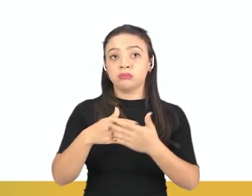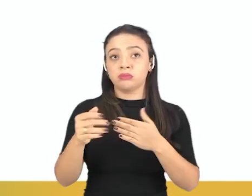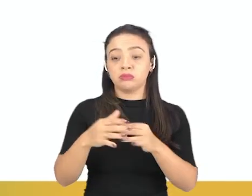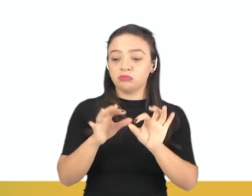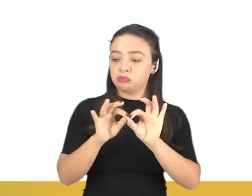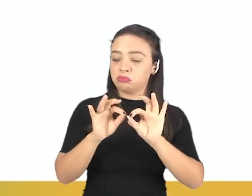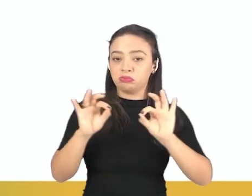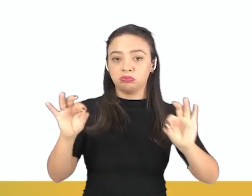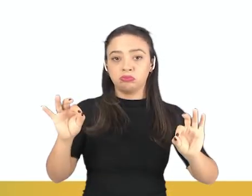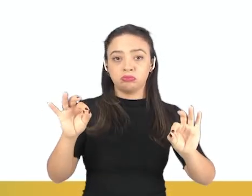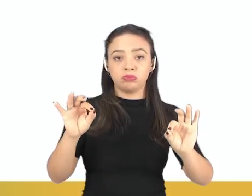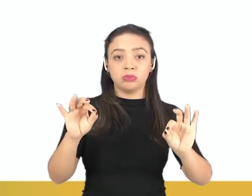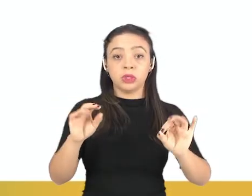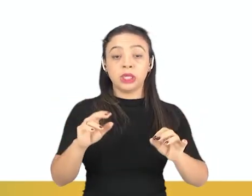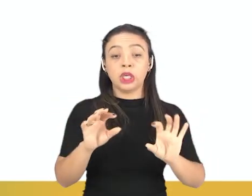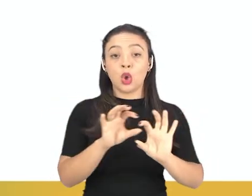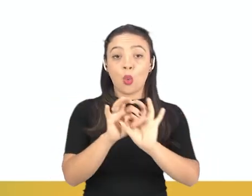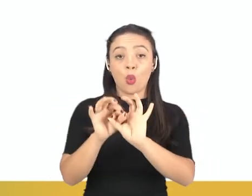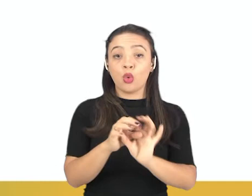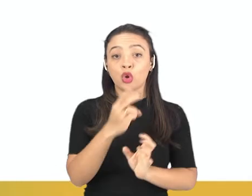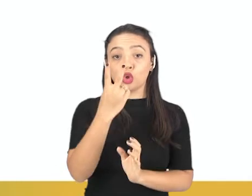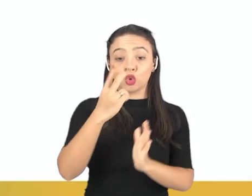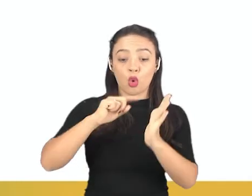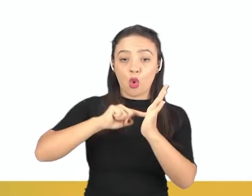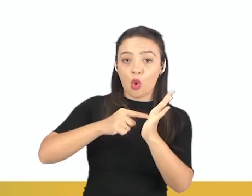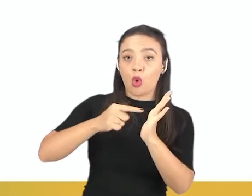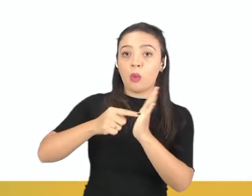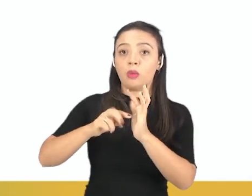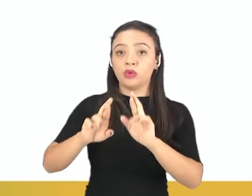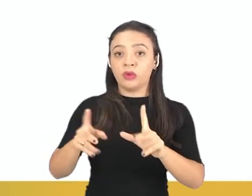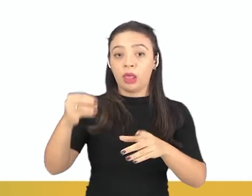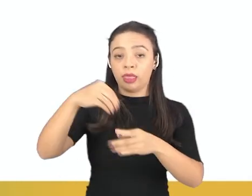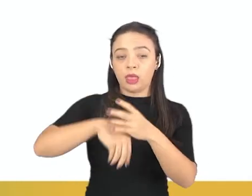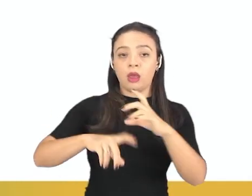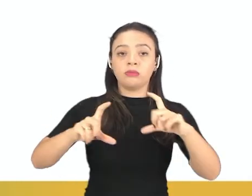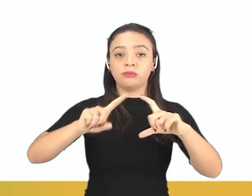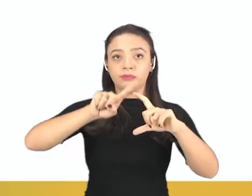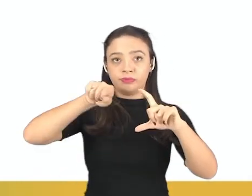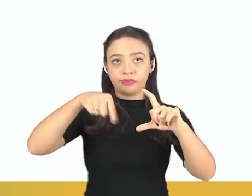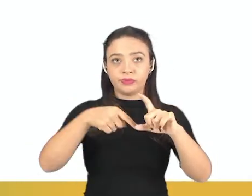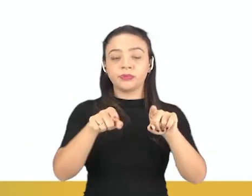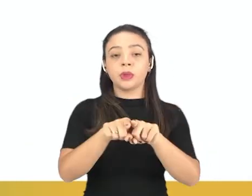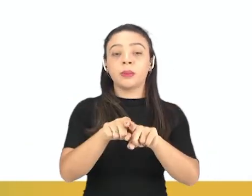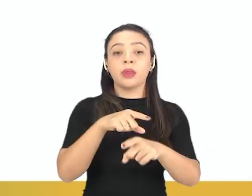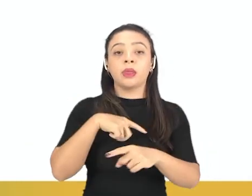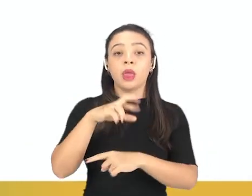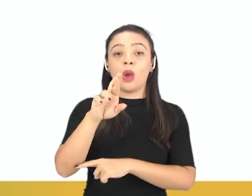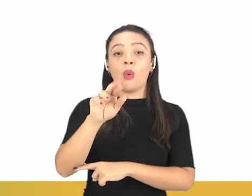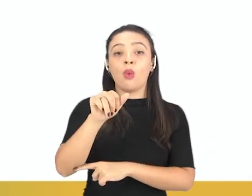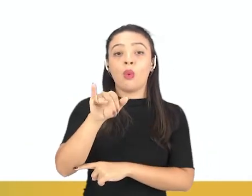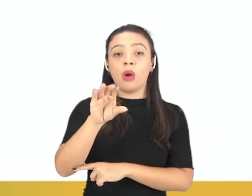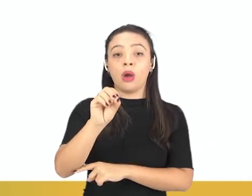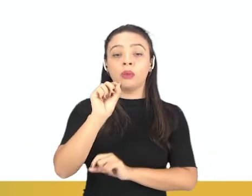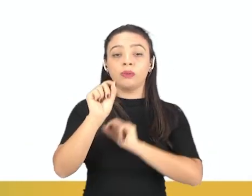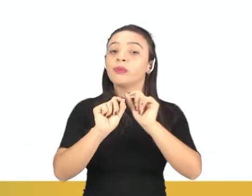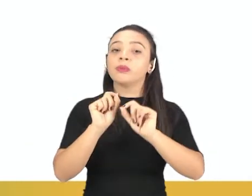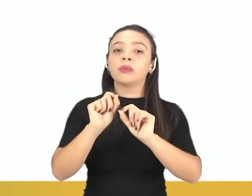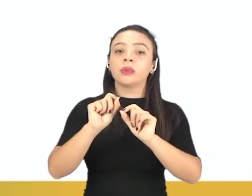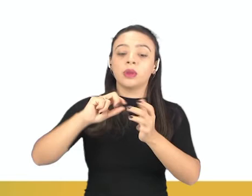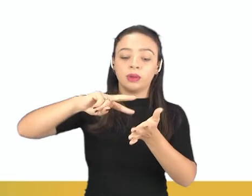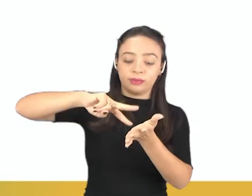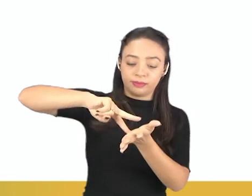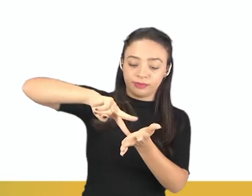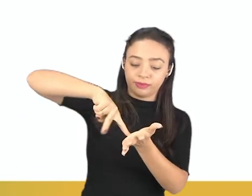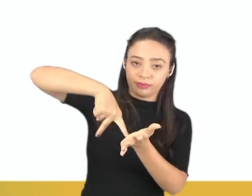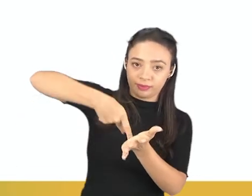segmentos de reta que une: distintos de uma circunferência nós temos o raio que é aquela abertura do